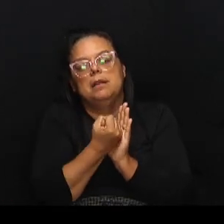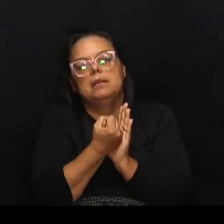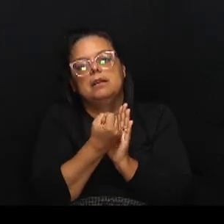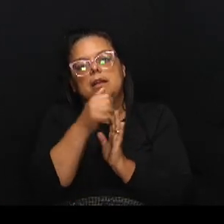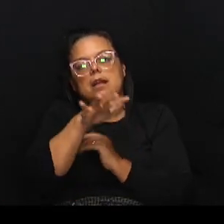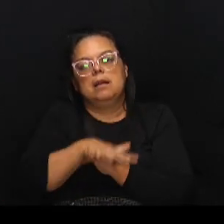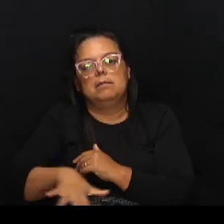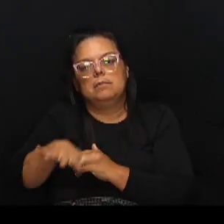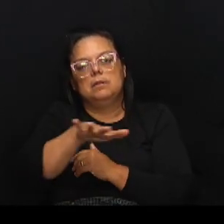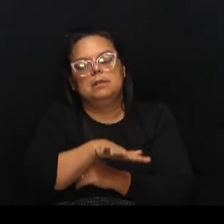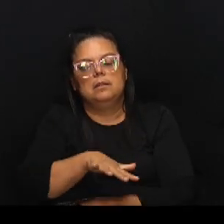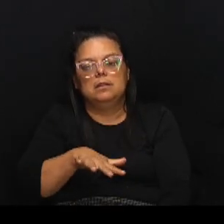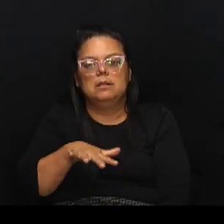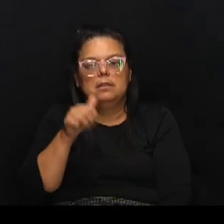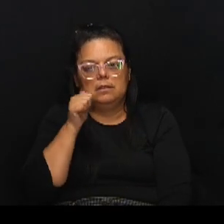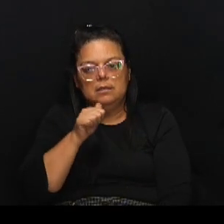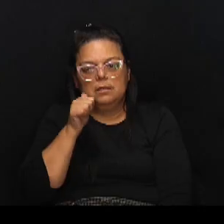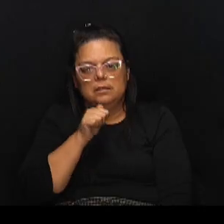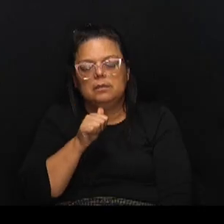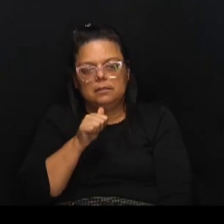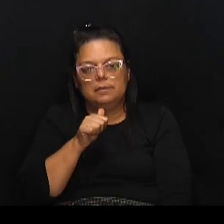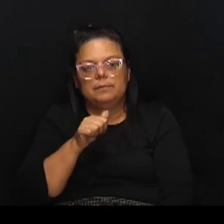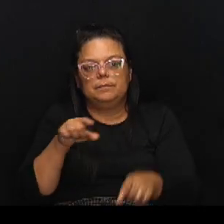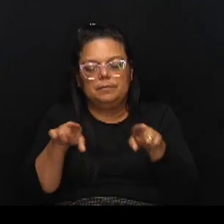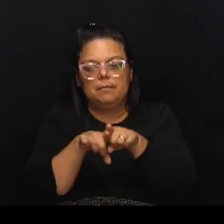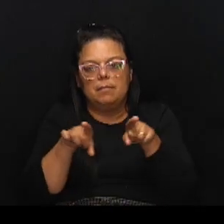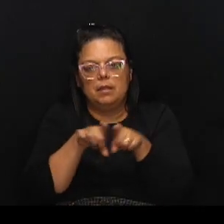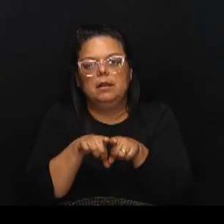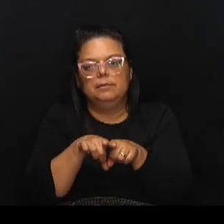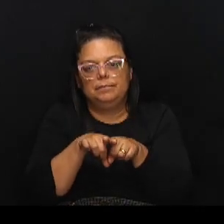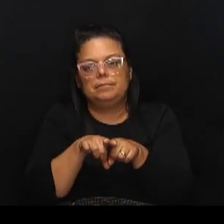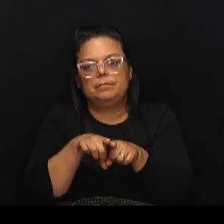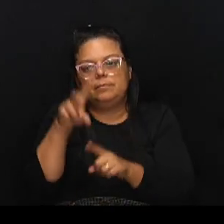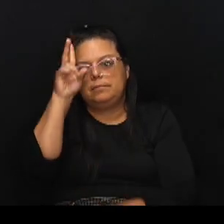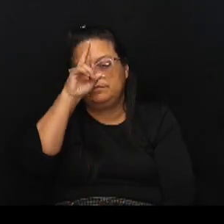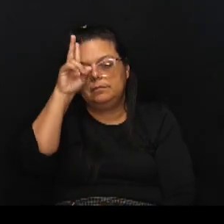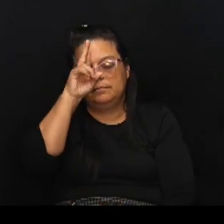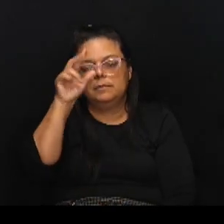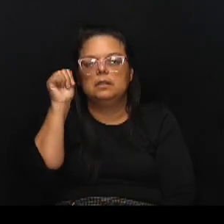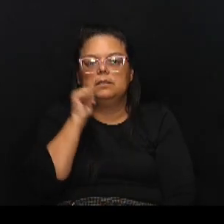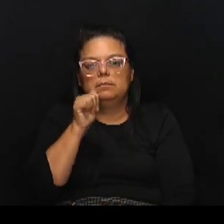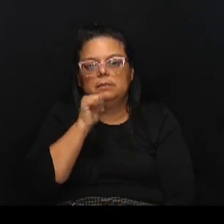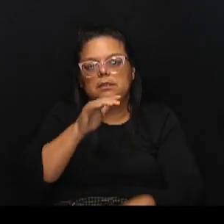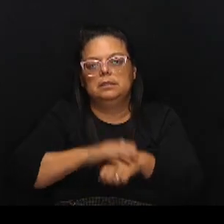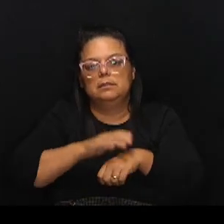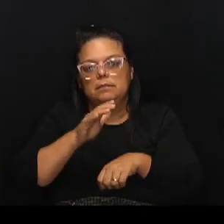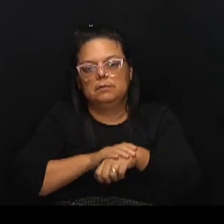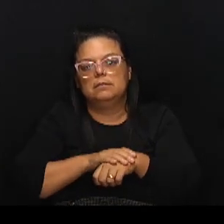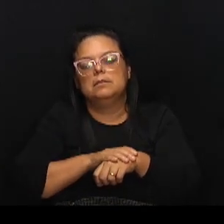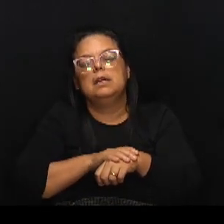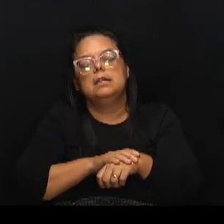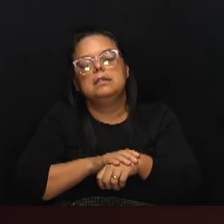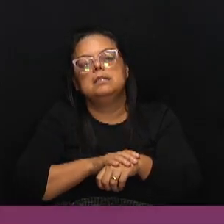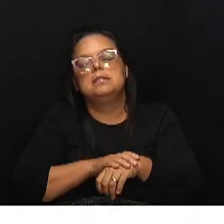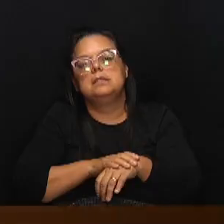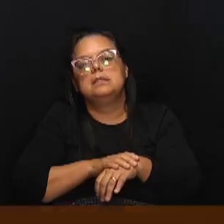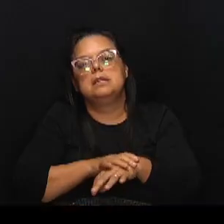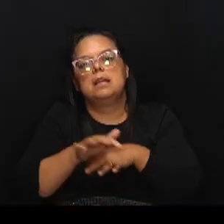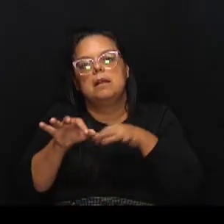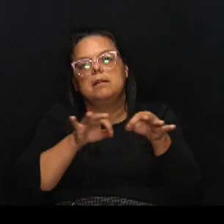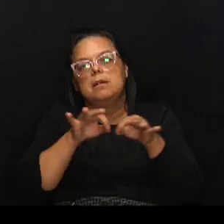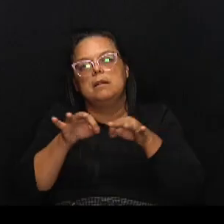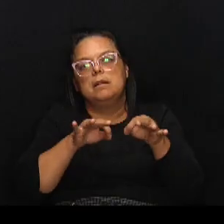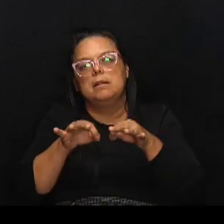da mulher nesse momento, quanto também a história dessas mulheres que fizeram parte, que construíram esse caminho.